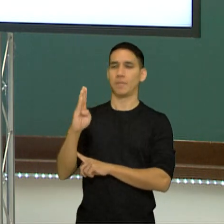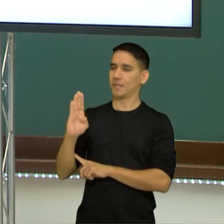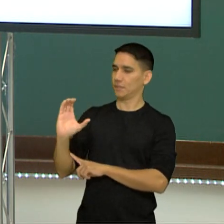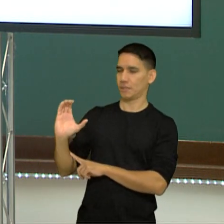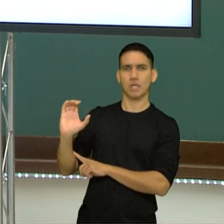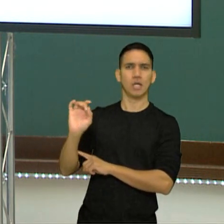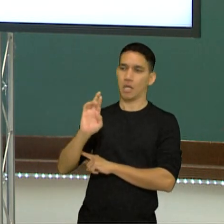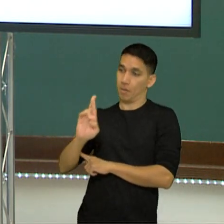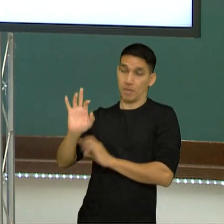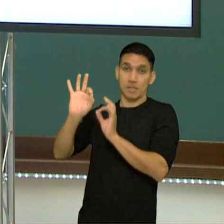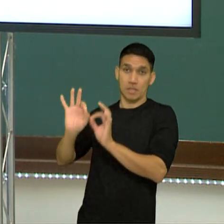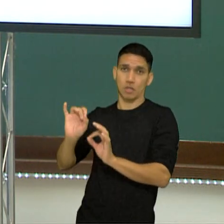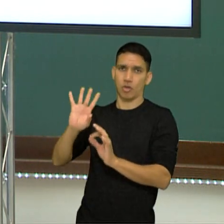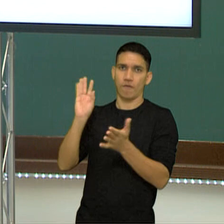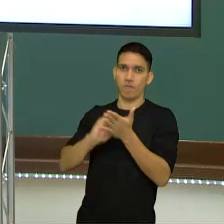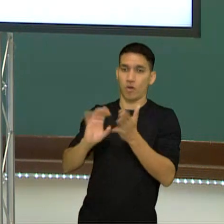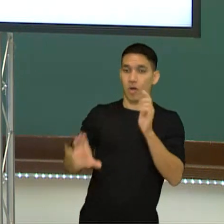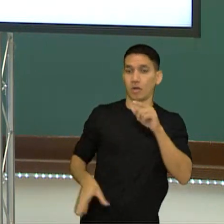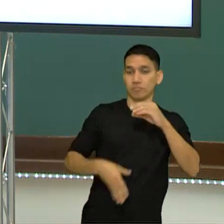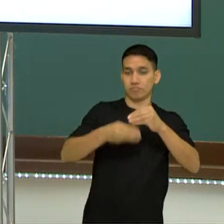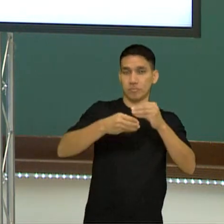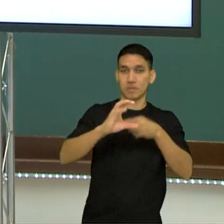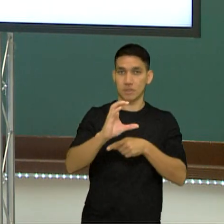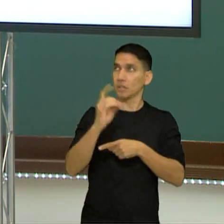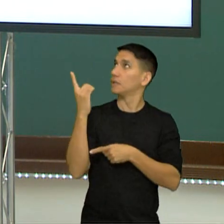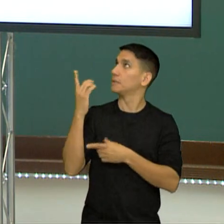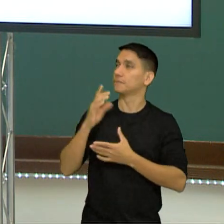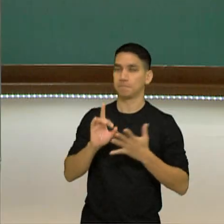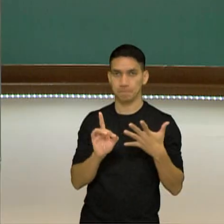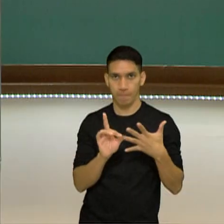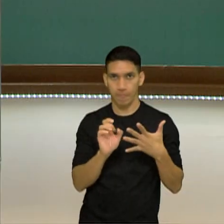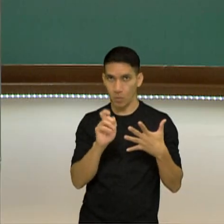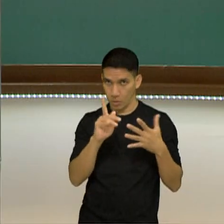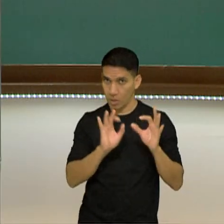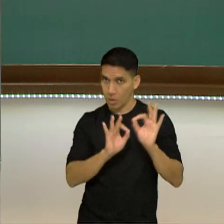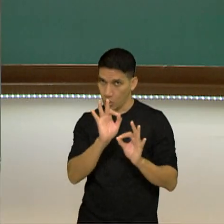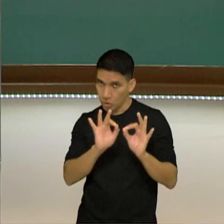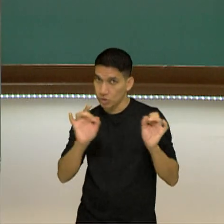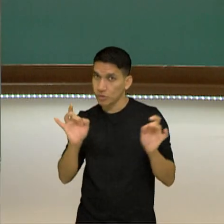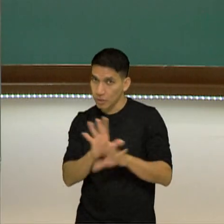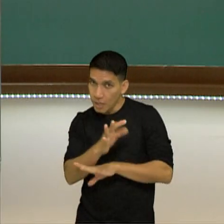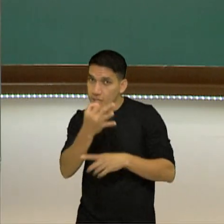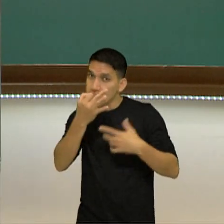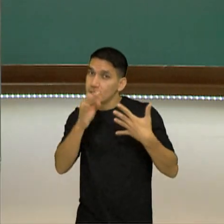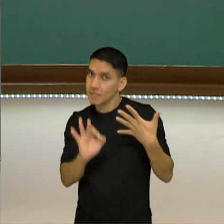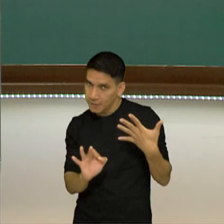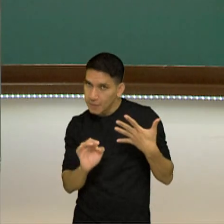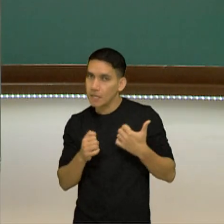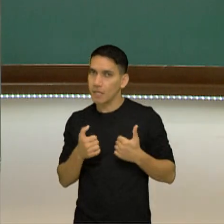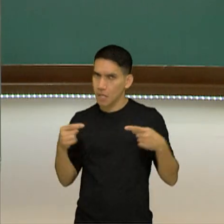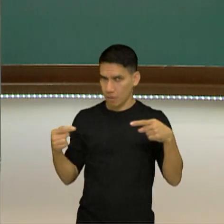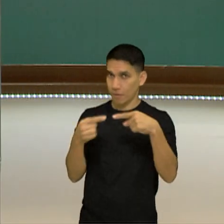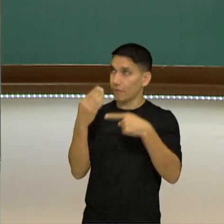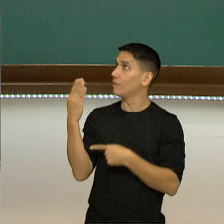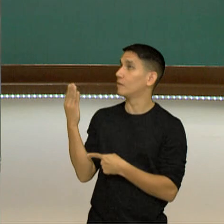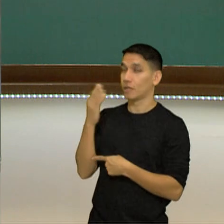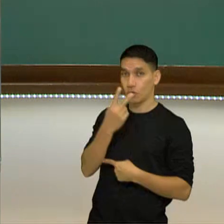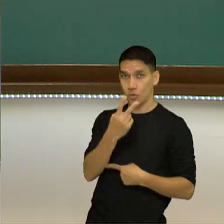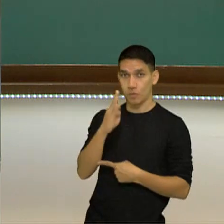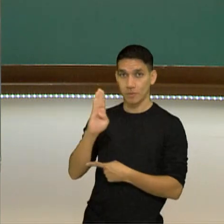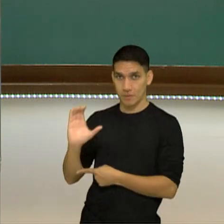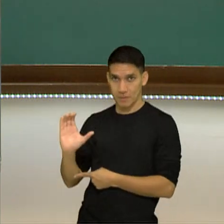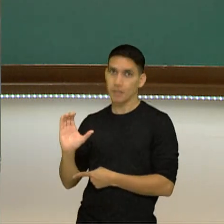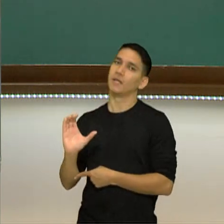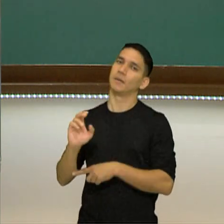Tá certo você só precisa colocar letras e com ele tá bom arrumou aí deu certo o resultado chegou no resultado ali dois descer